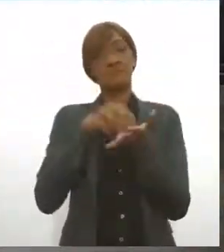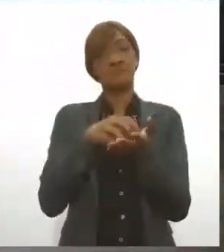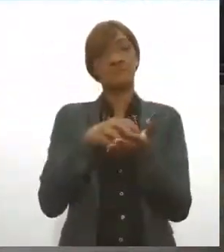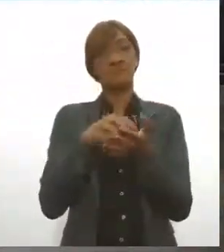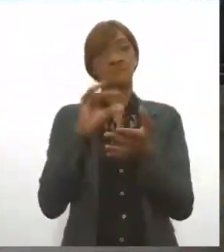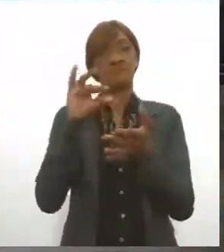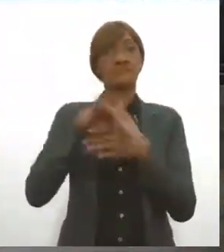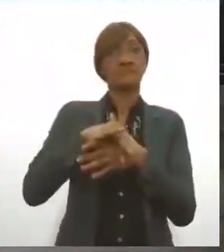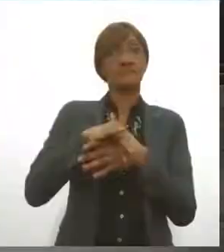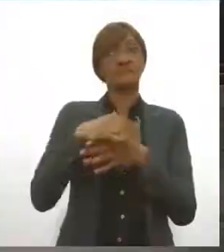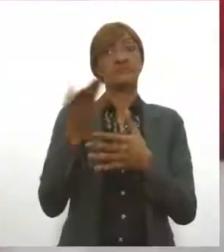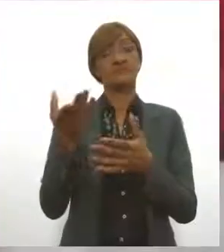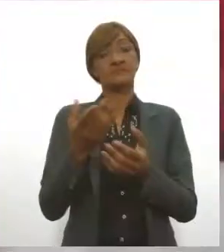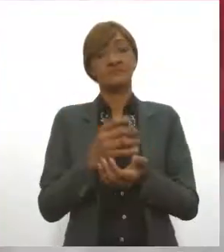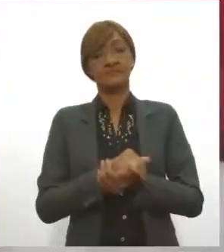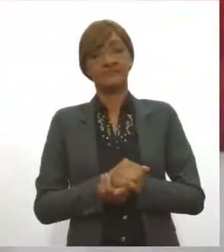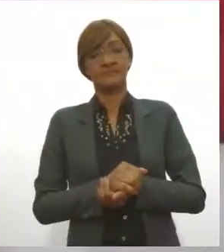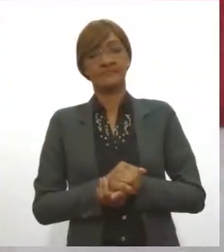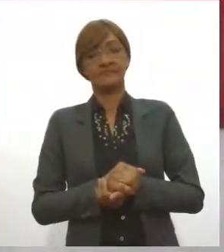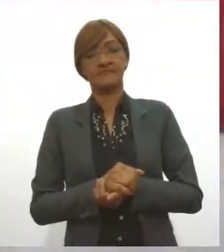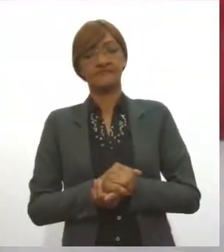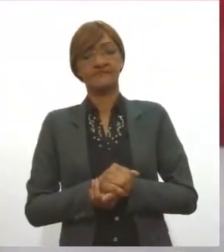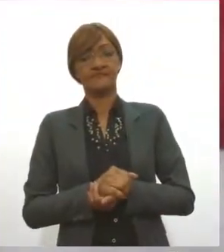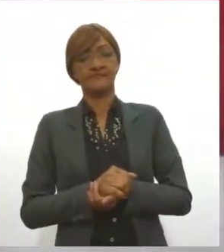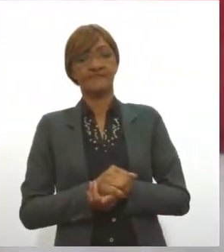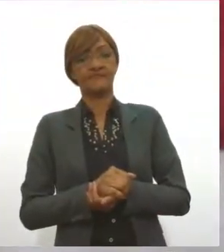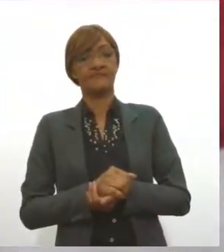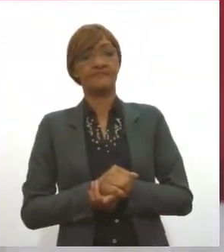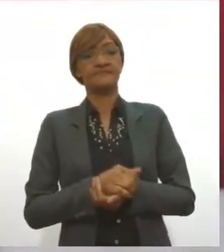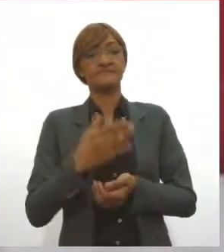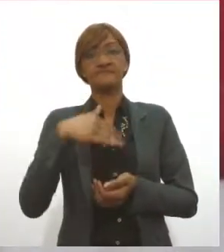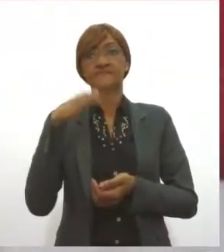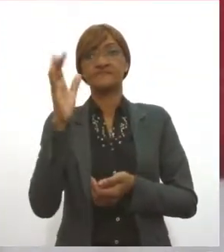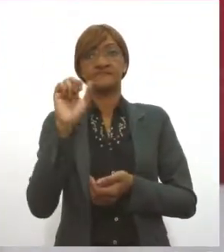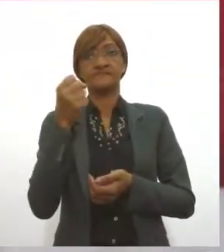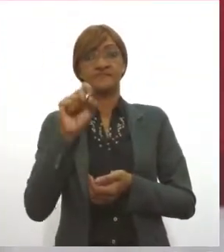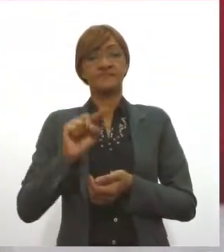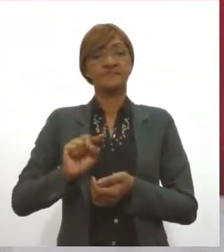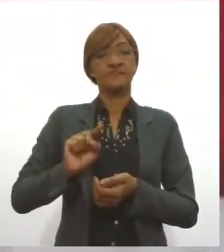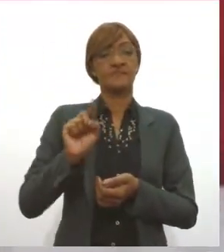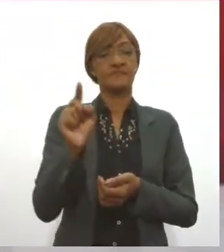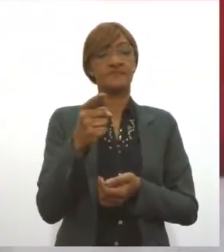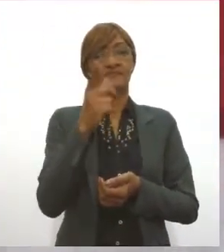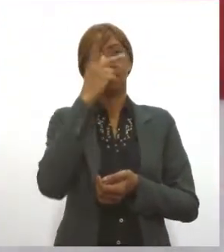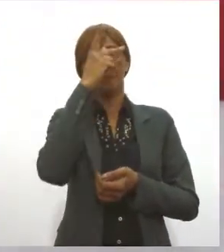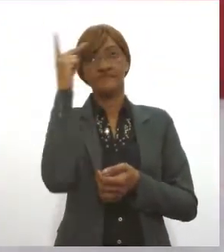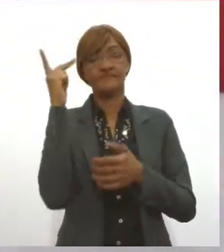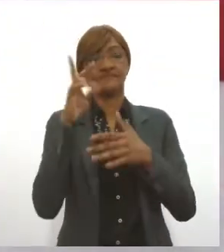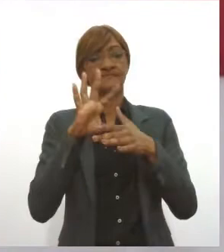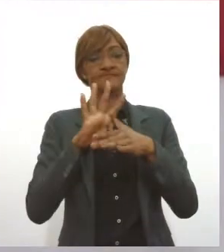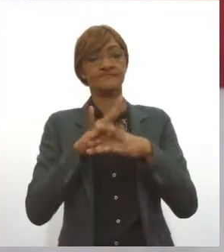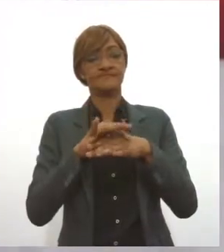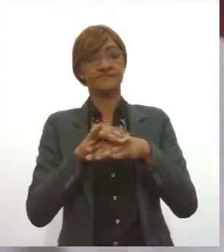temos mais de 8 mil casos notificados